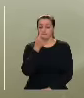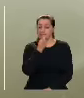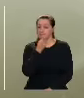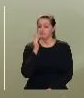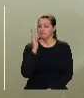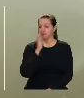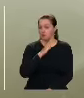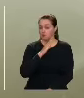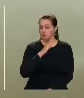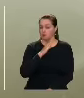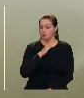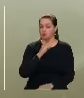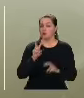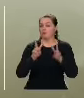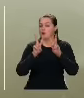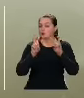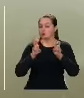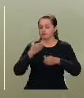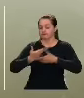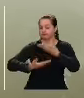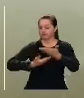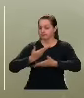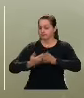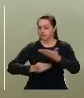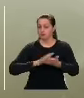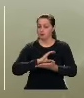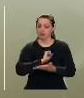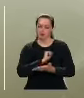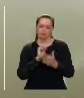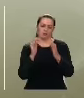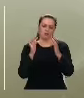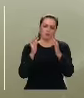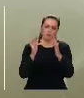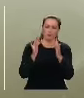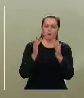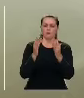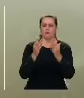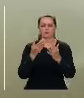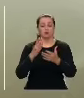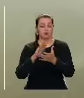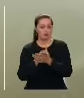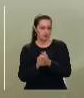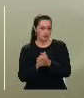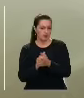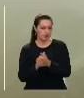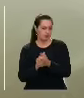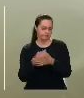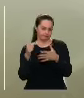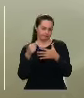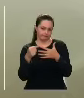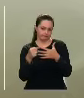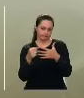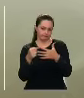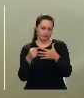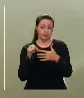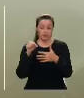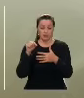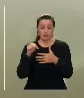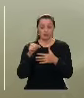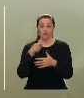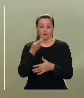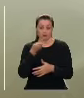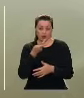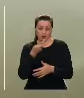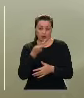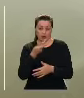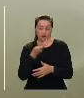o assunto é relacionamento? Namoro, casamento, enfim, isso que eu vou falar serve para casados